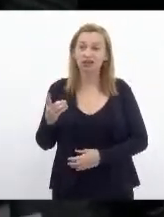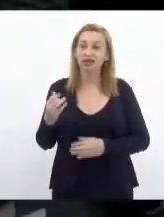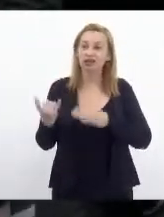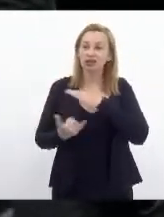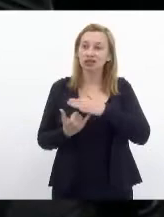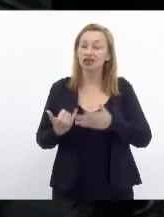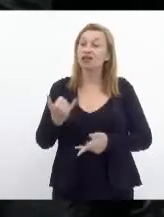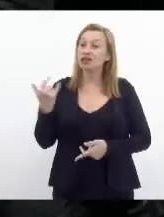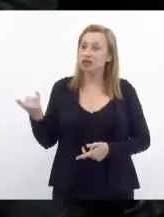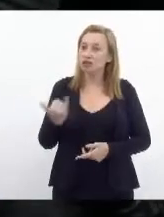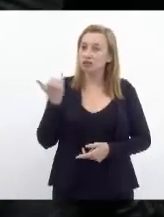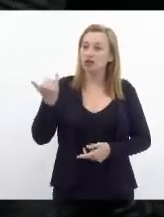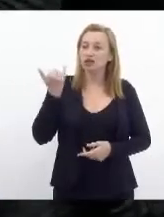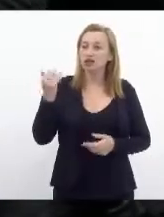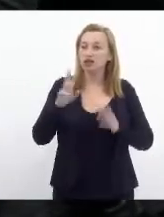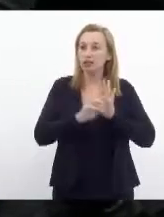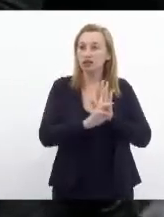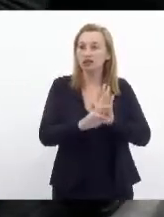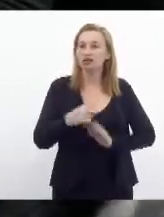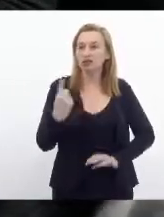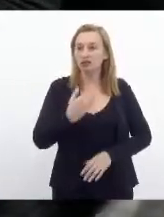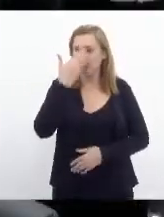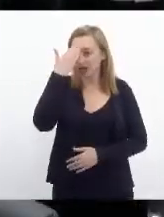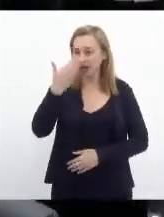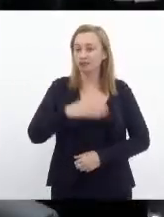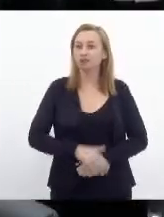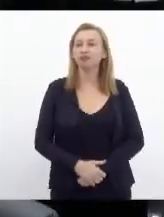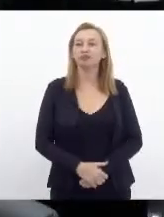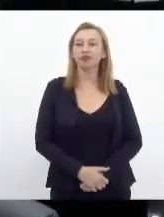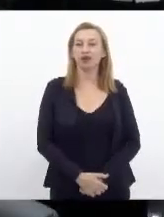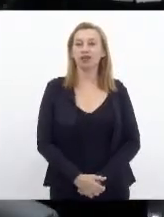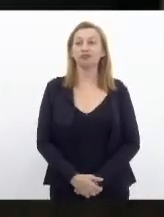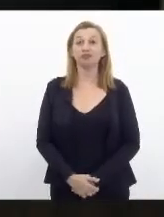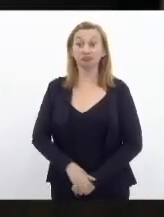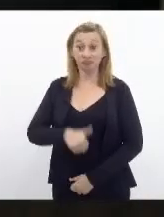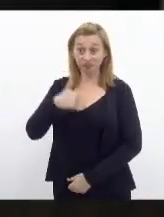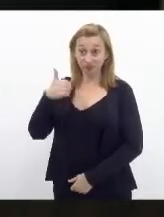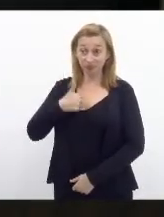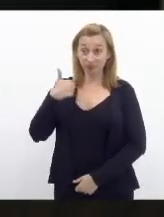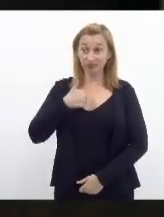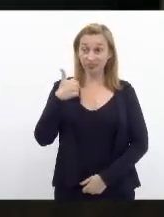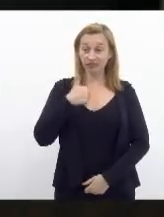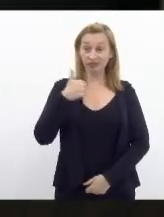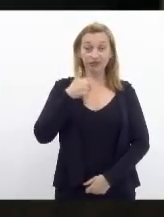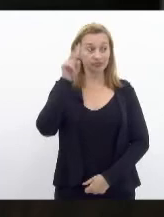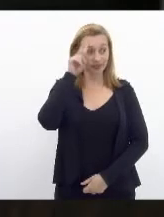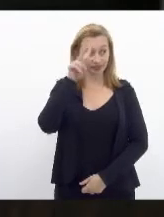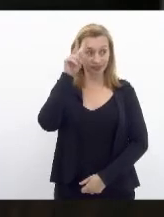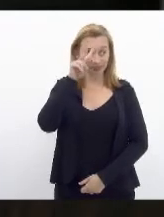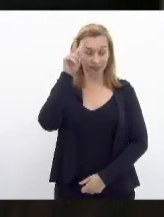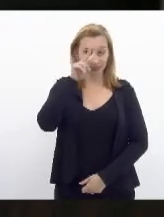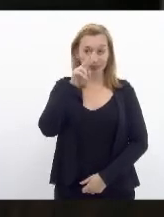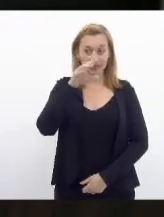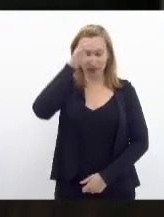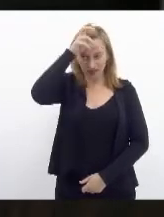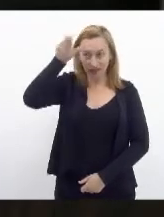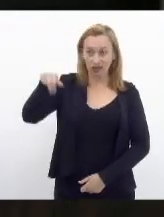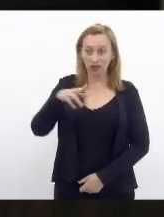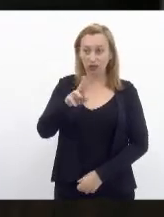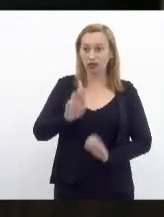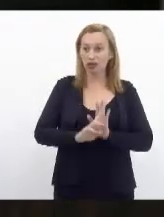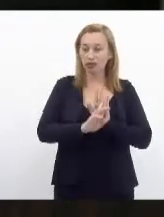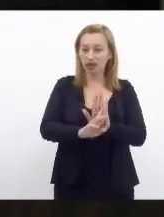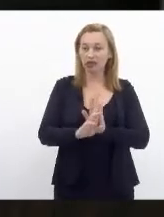tão importante que nos representa. Muito obrigado. Eu primeiro lembrar que a tia Ju nos